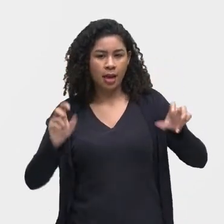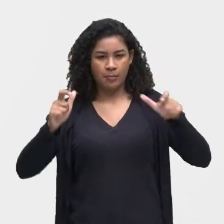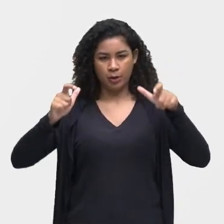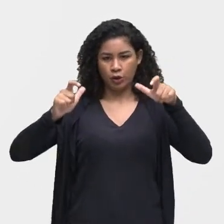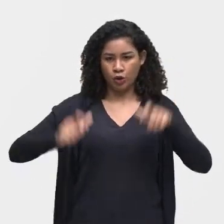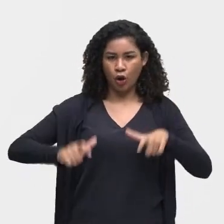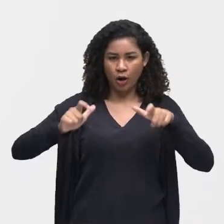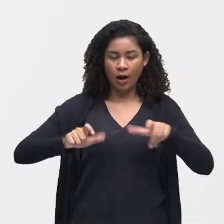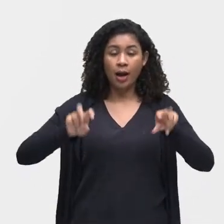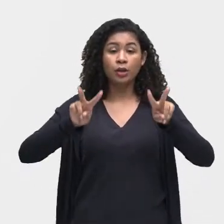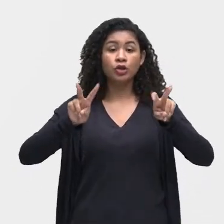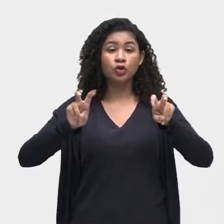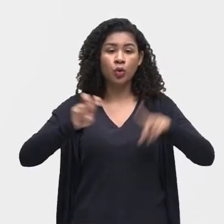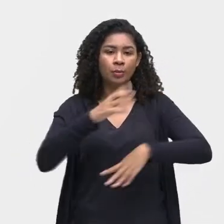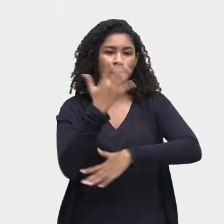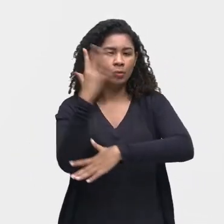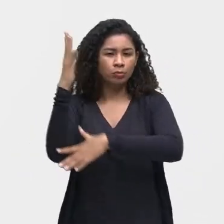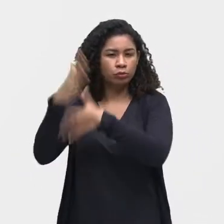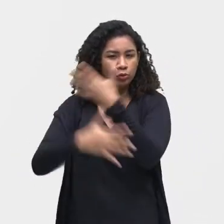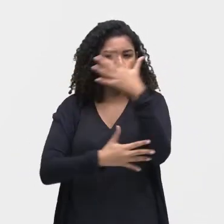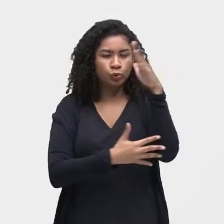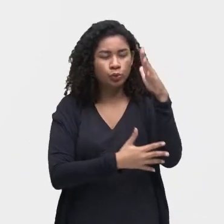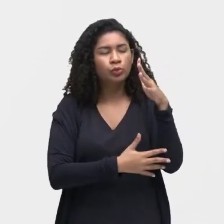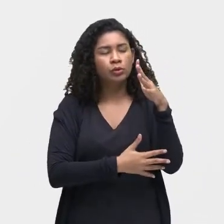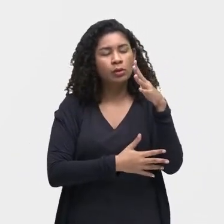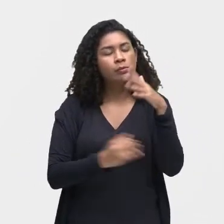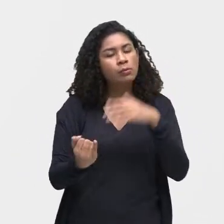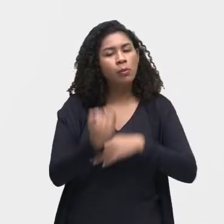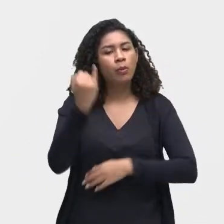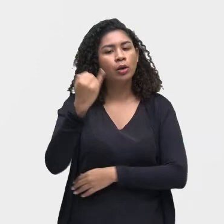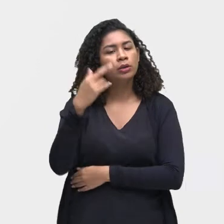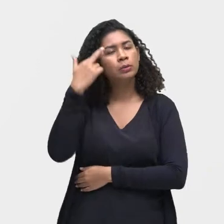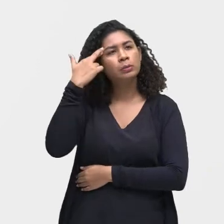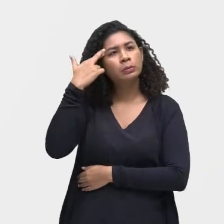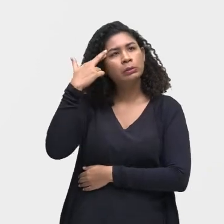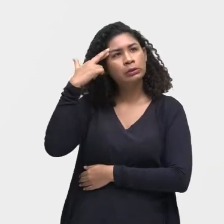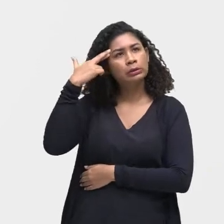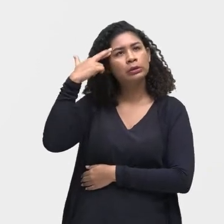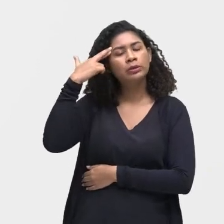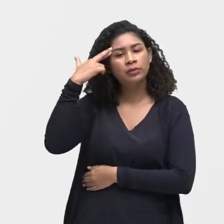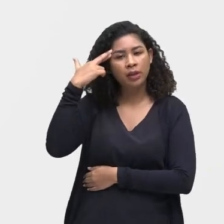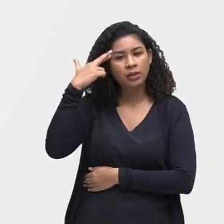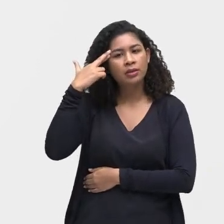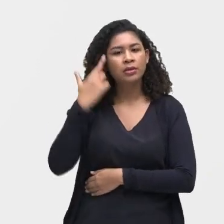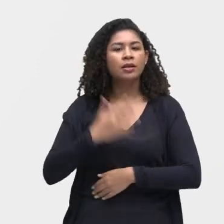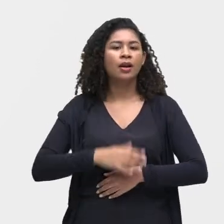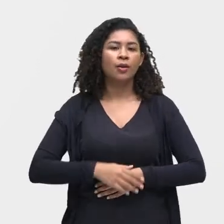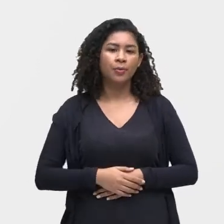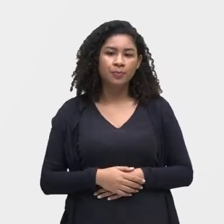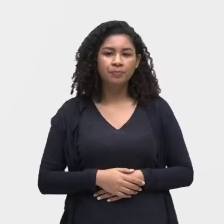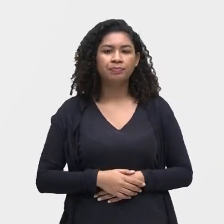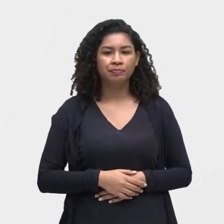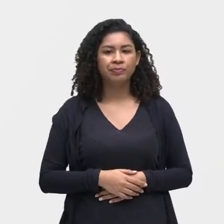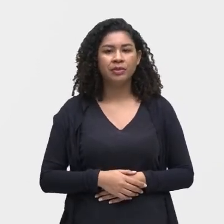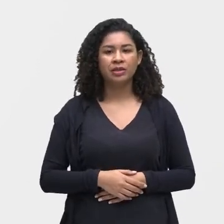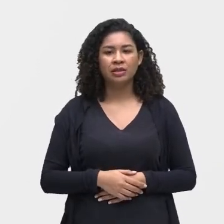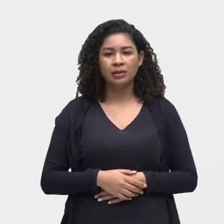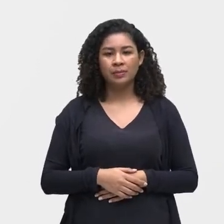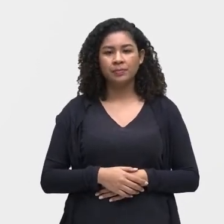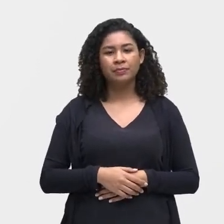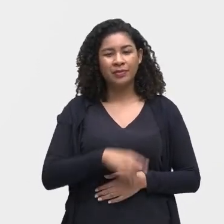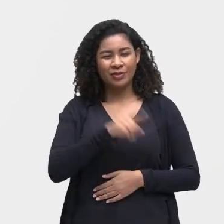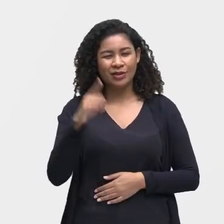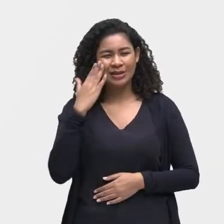merecem reflexão crítica e promova a elaboração de charges sobre eles. A gente sabe que fica difícil aí fazer